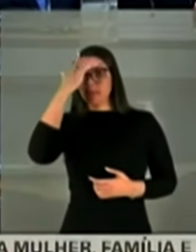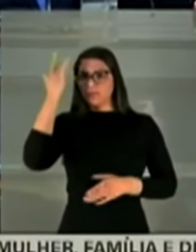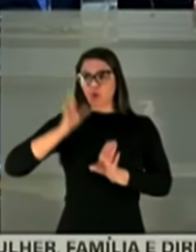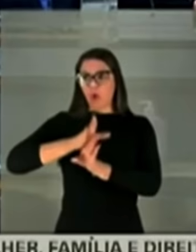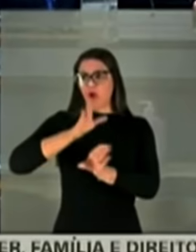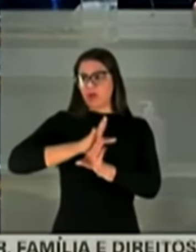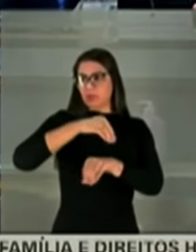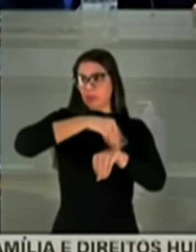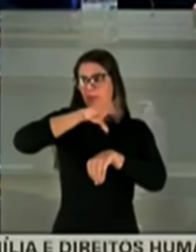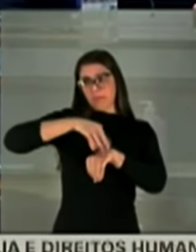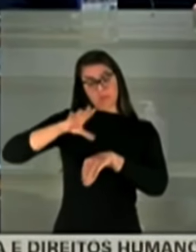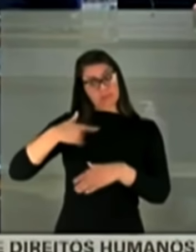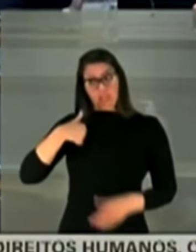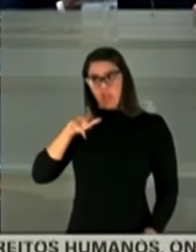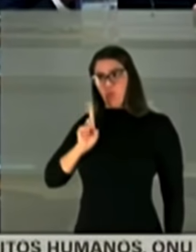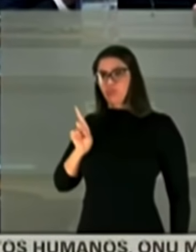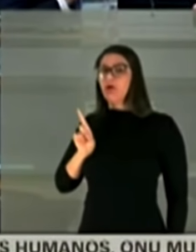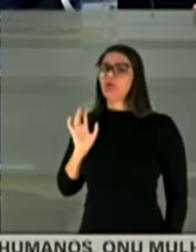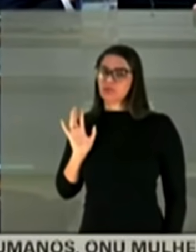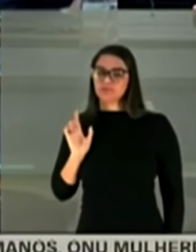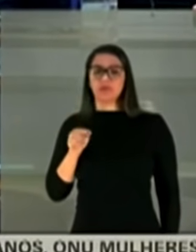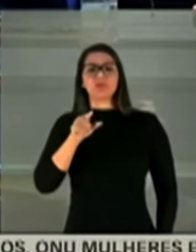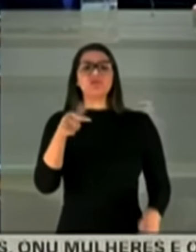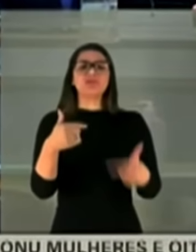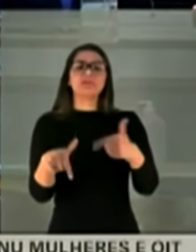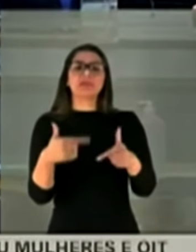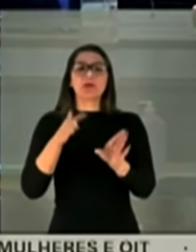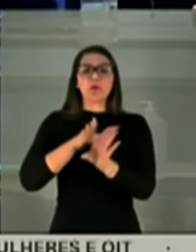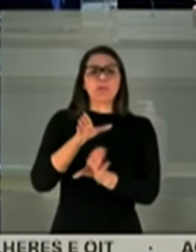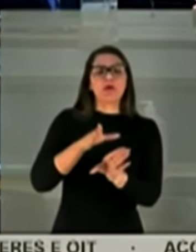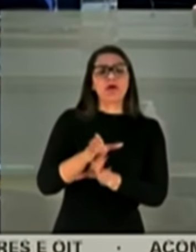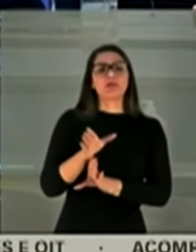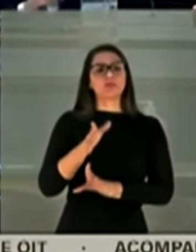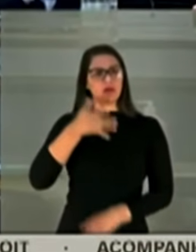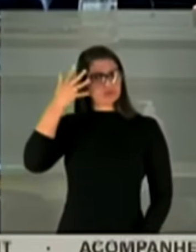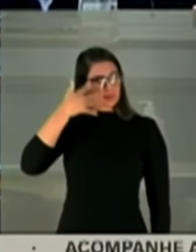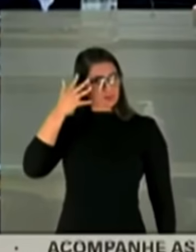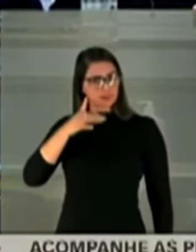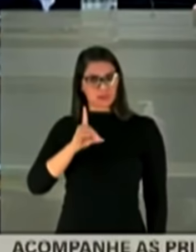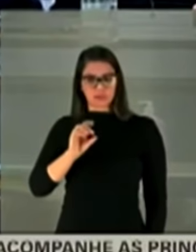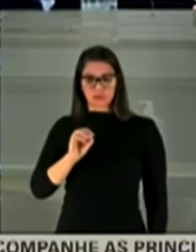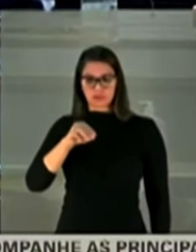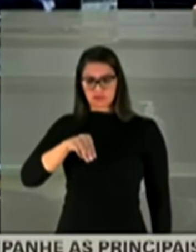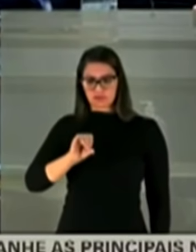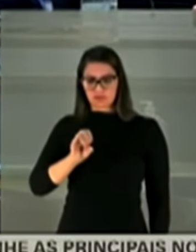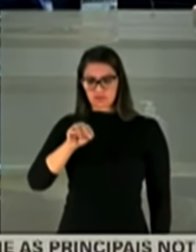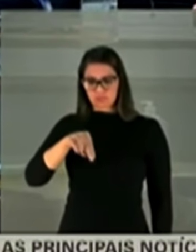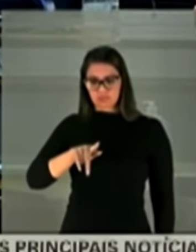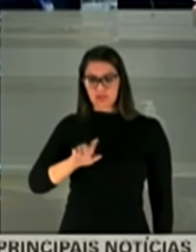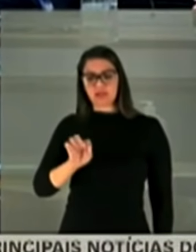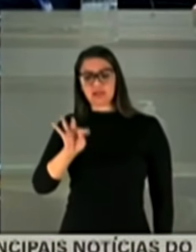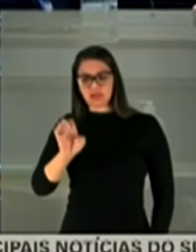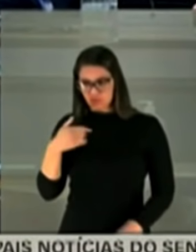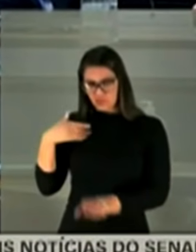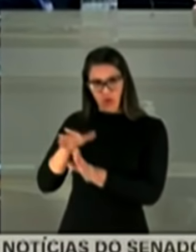não orientei. Vossa Senhoria atuou para orientar o depoimento de Dominguete a essa CPI em algum